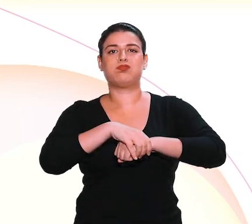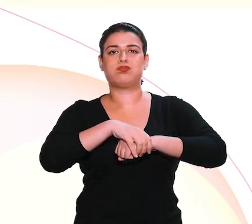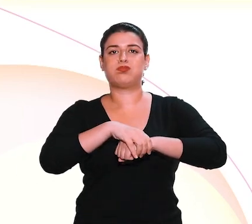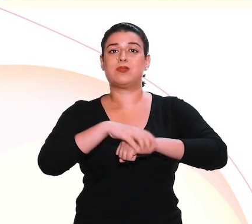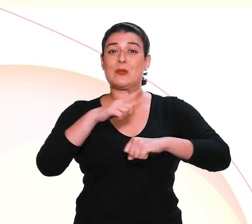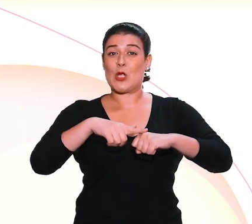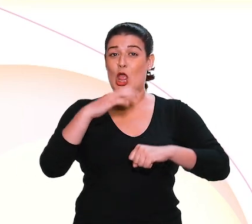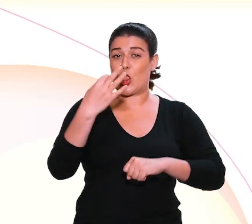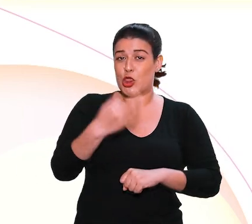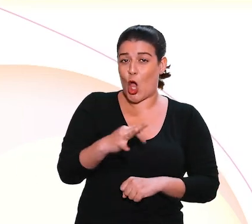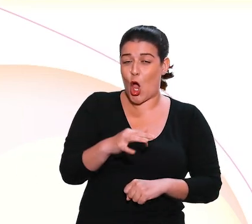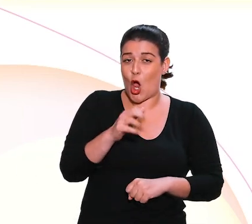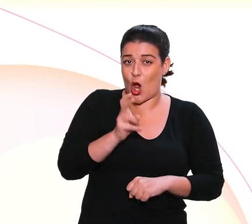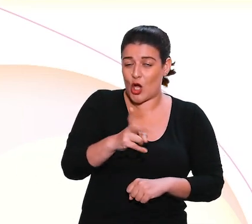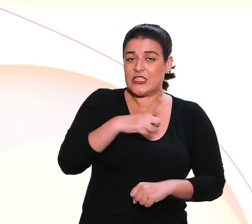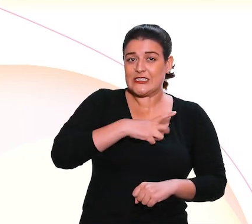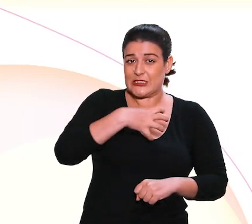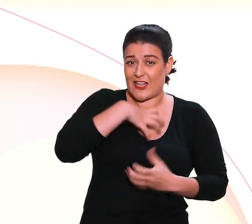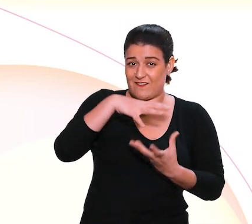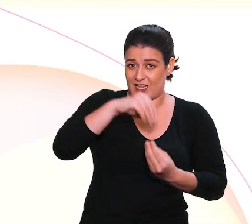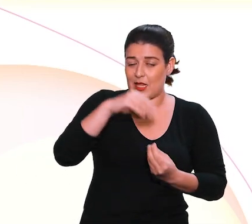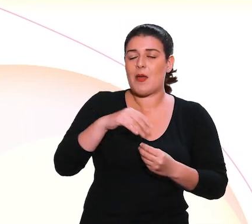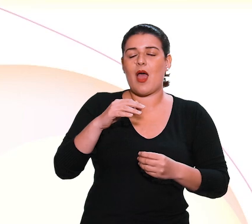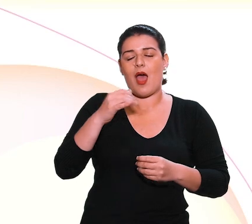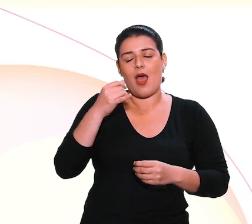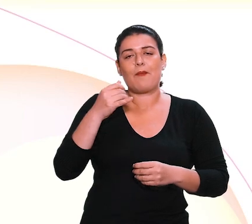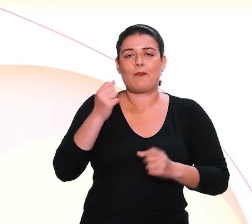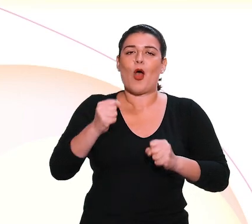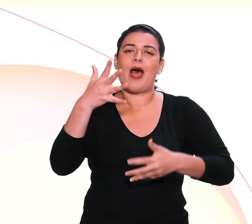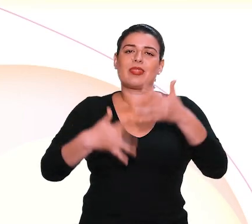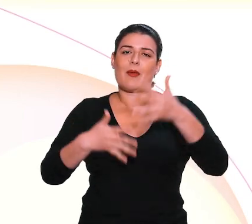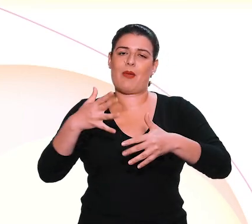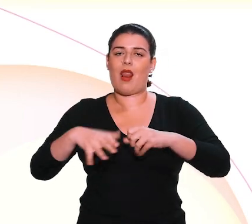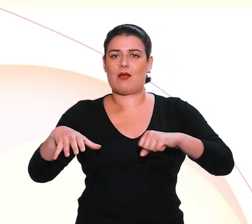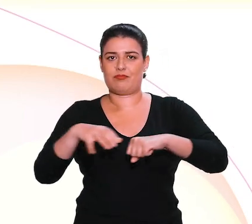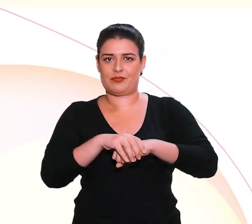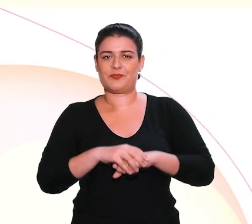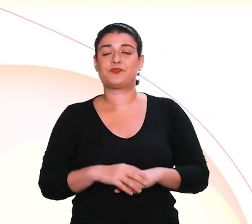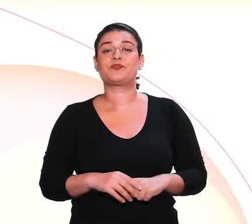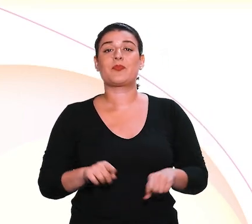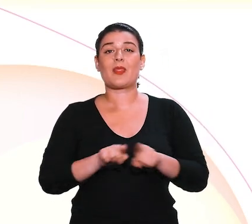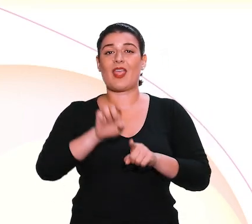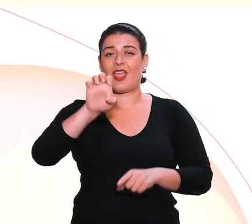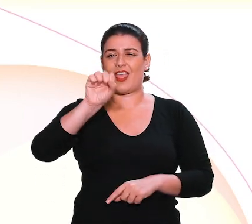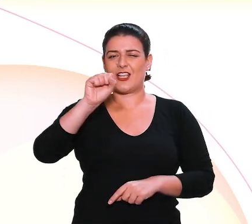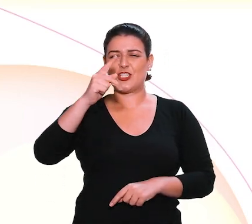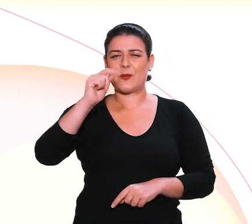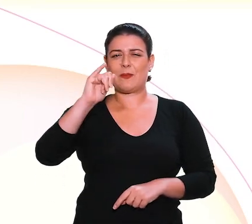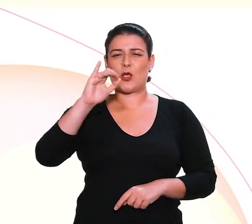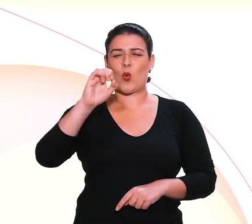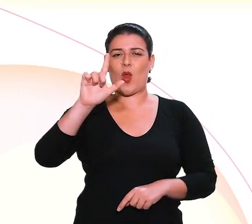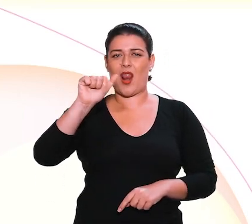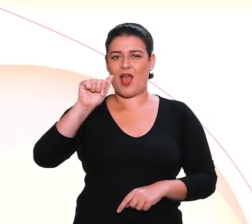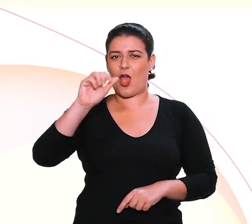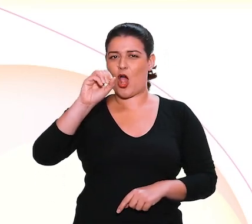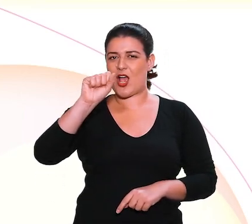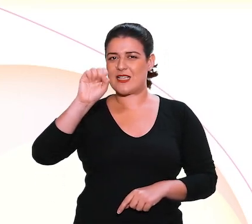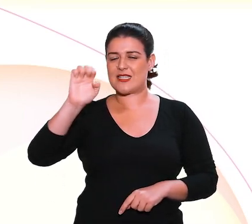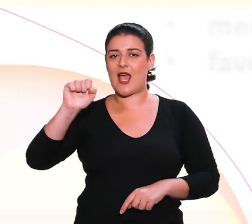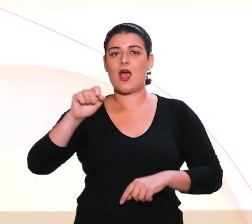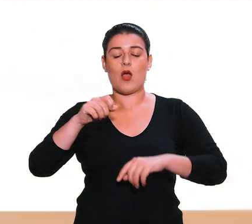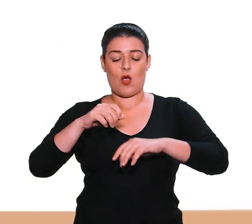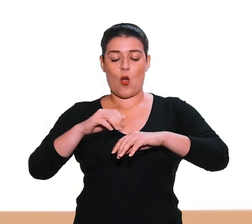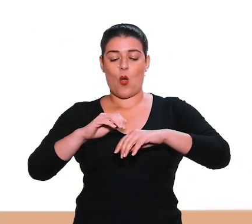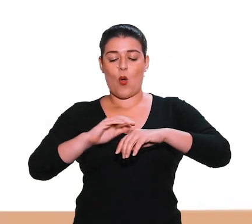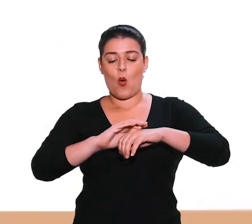dor pode impedir a sua protetização. As espículas ósseas, como a gente pode ver aqui, são essas pontas de osso, olha,